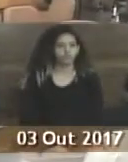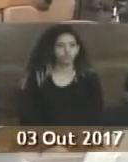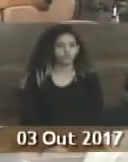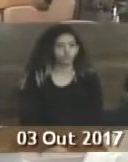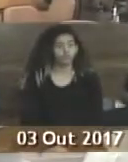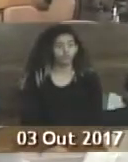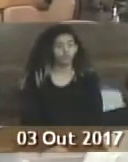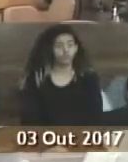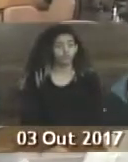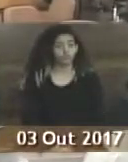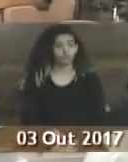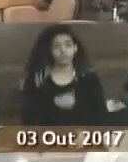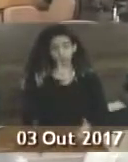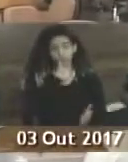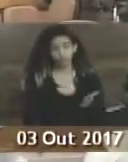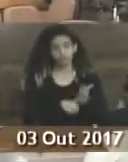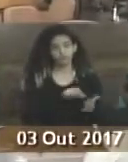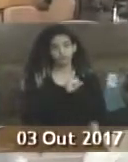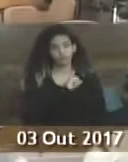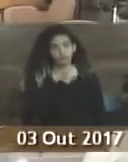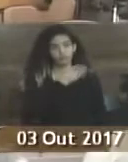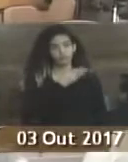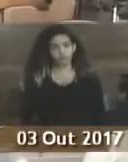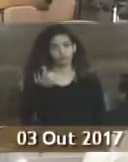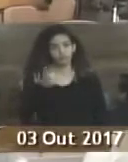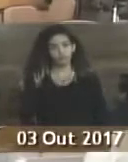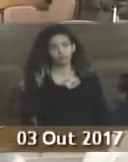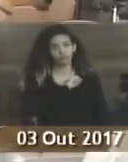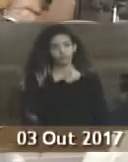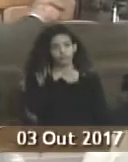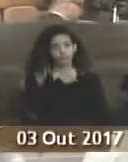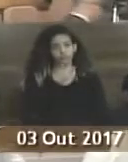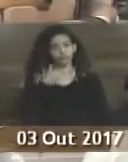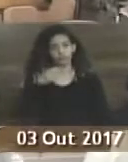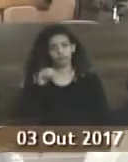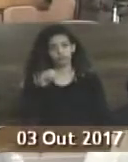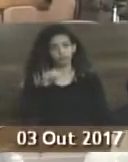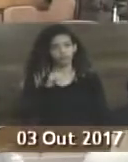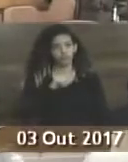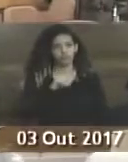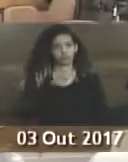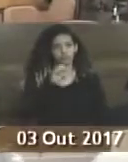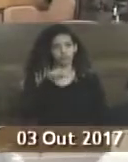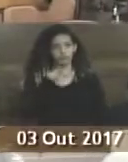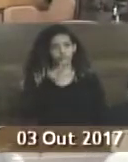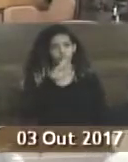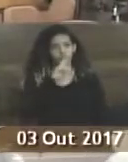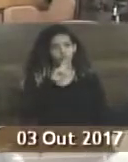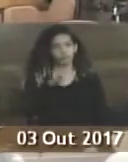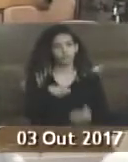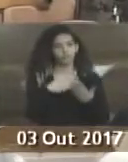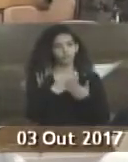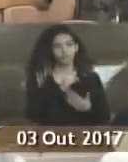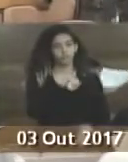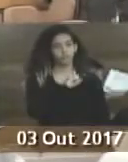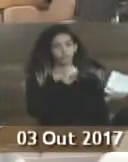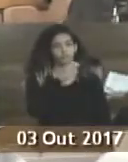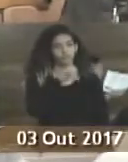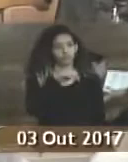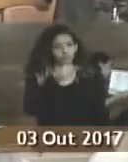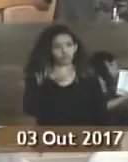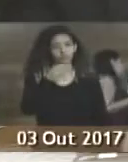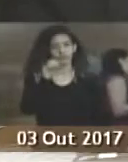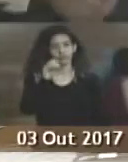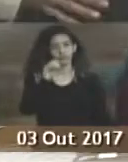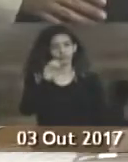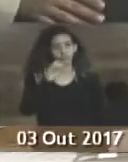As cartas 409, 410, 411, todos da Enel. Em resposta ao requerimento 970,